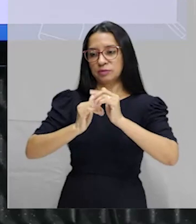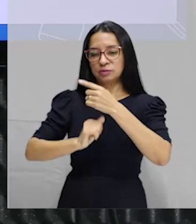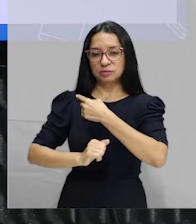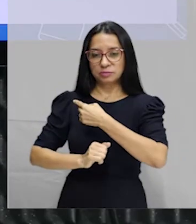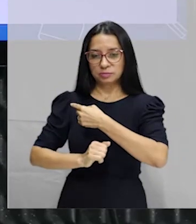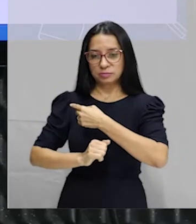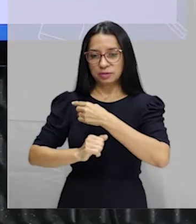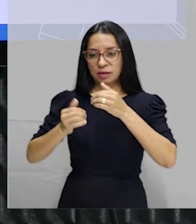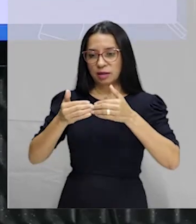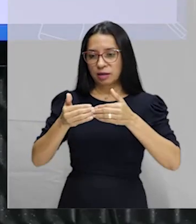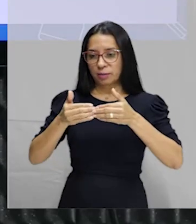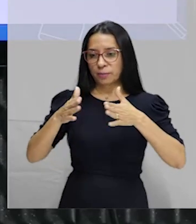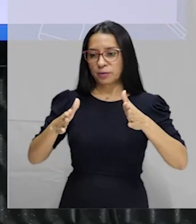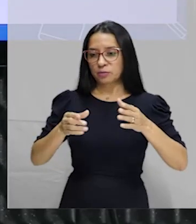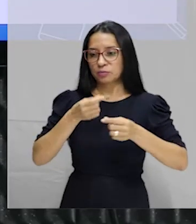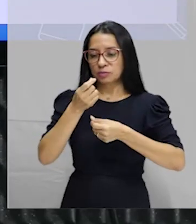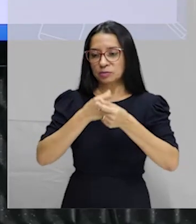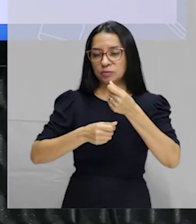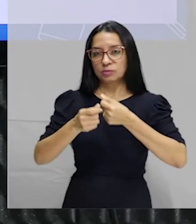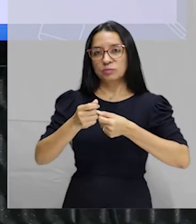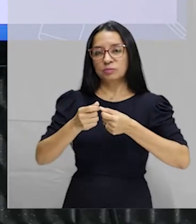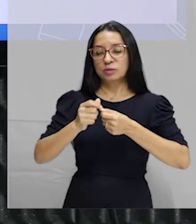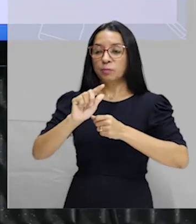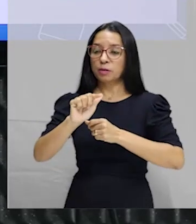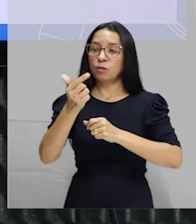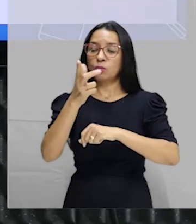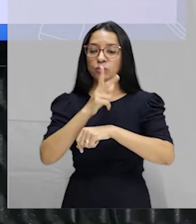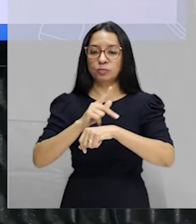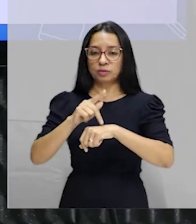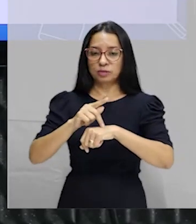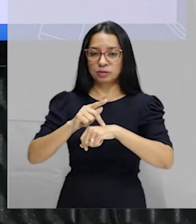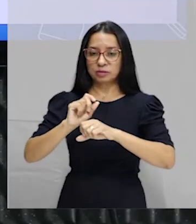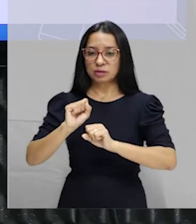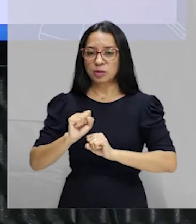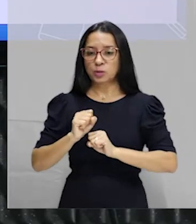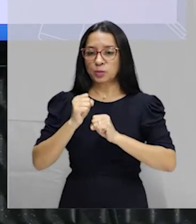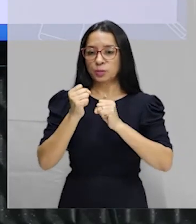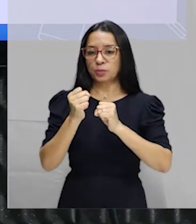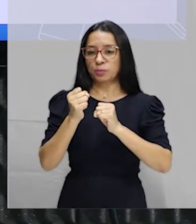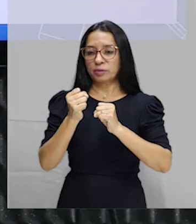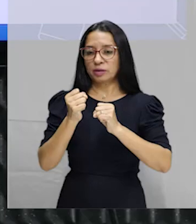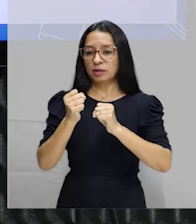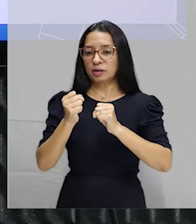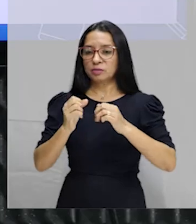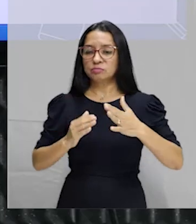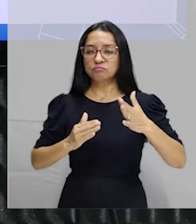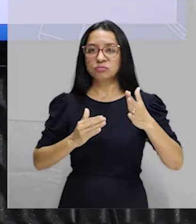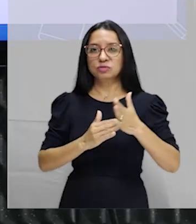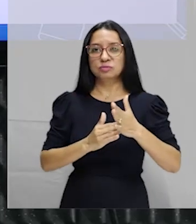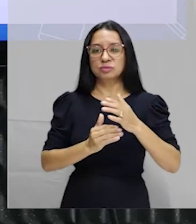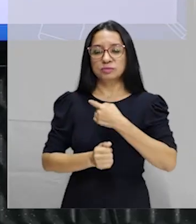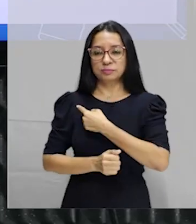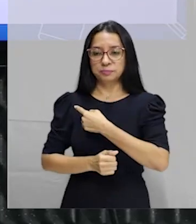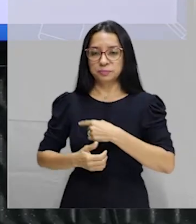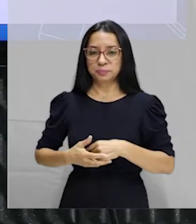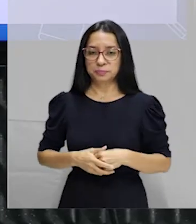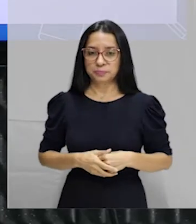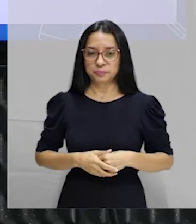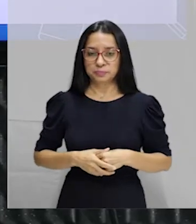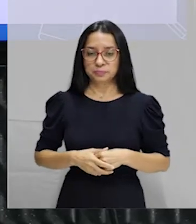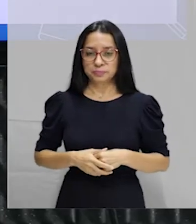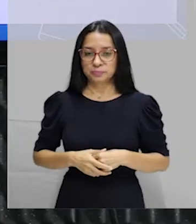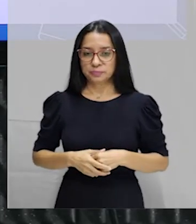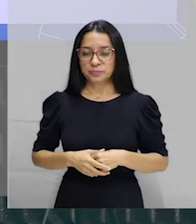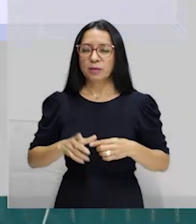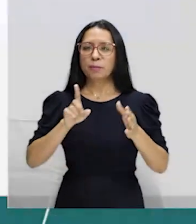da economia para o comércio externo superaram as entraves das condições iniciais. Fecha aspas. E